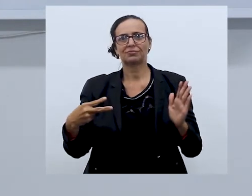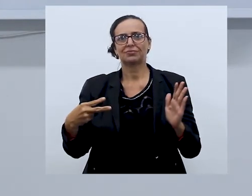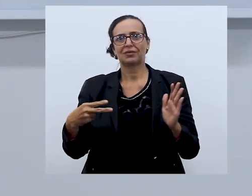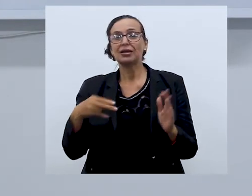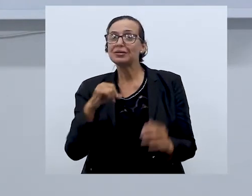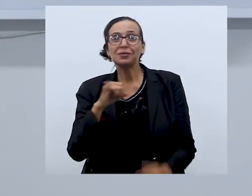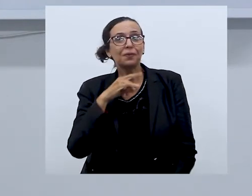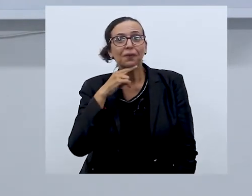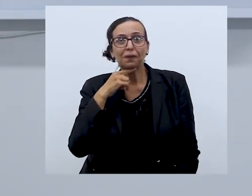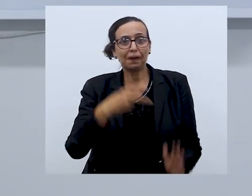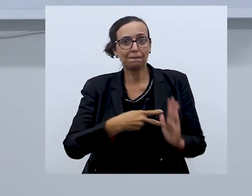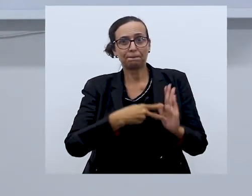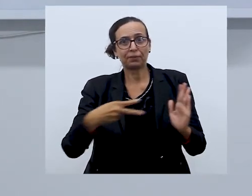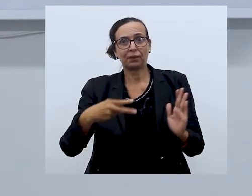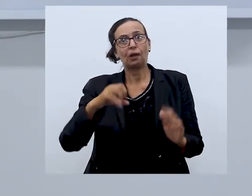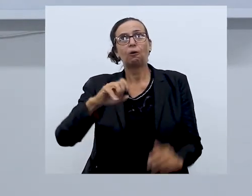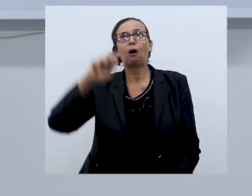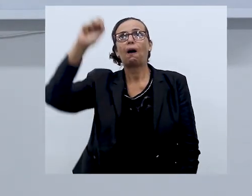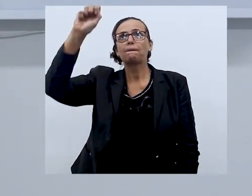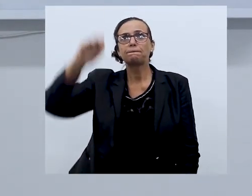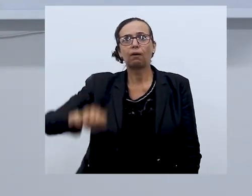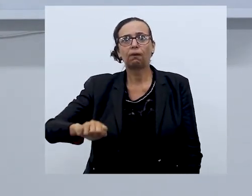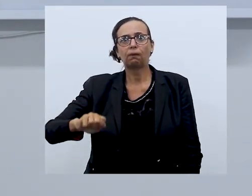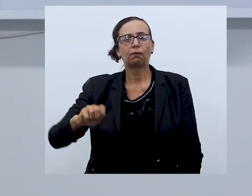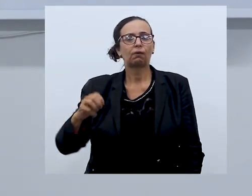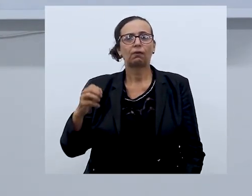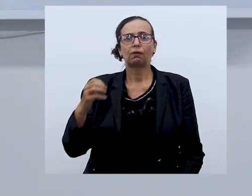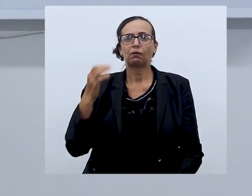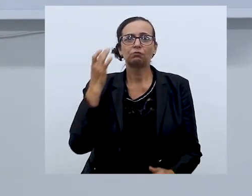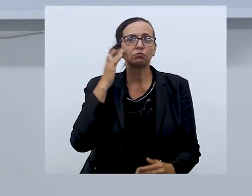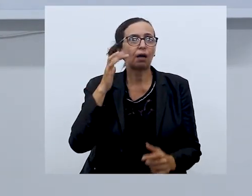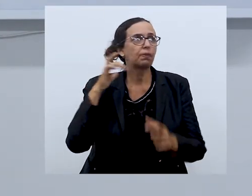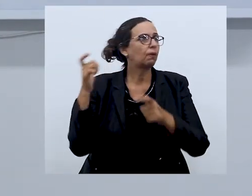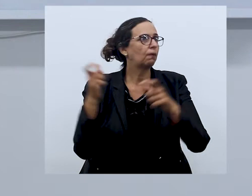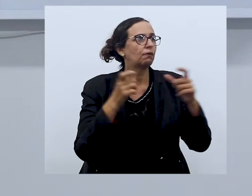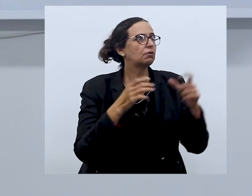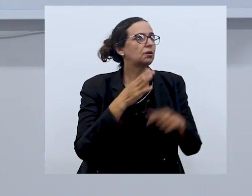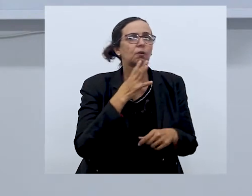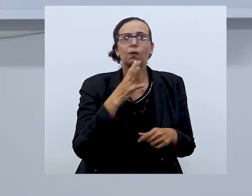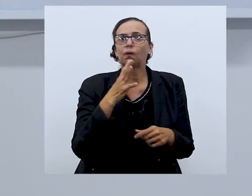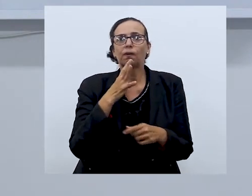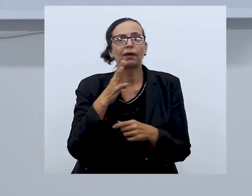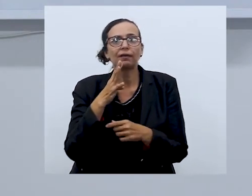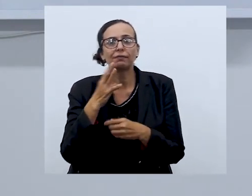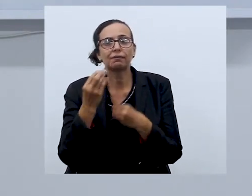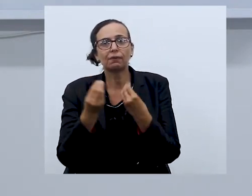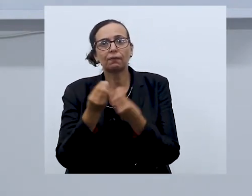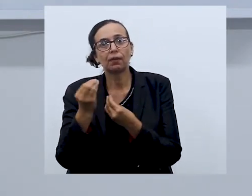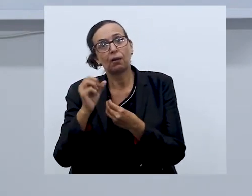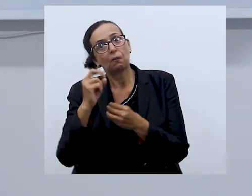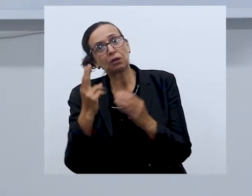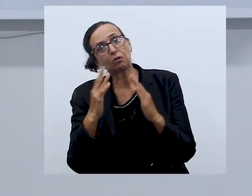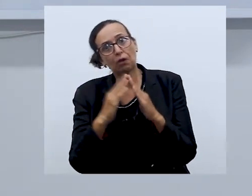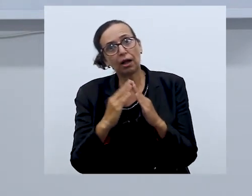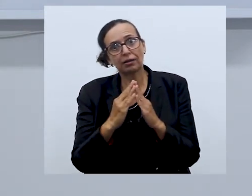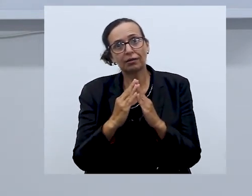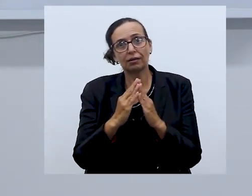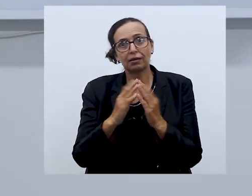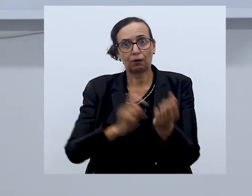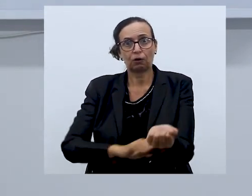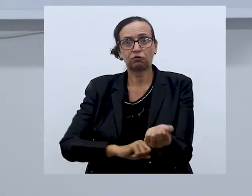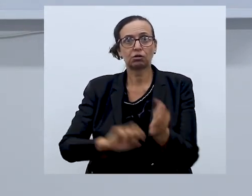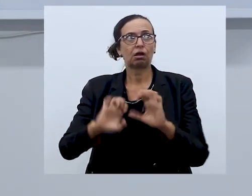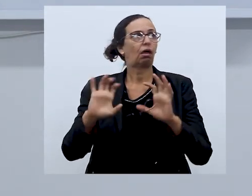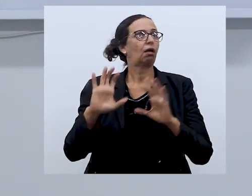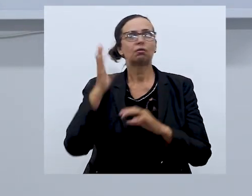fonte. E caso não tenha como você desligar a chave do padrão, geralmente você não sabe, às vezes vai estar em um local desconhecido, ou